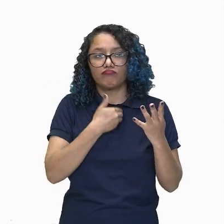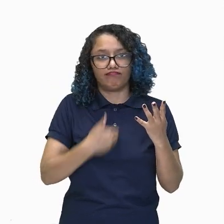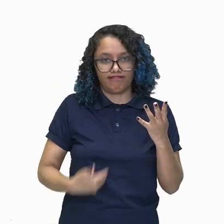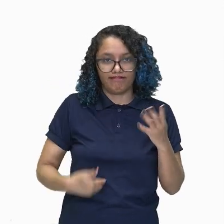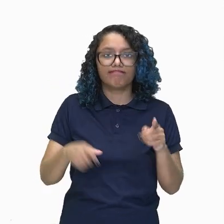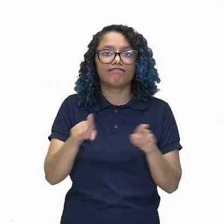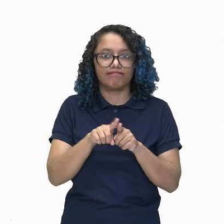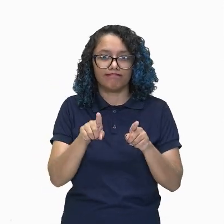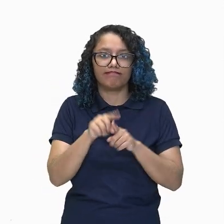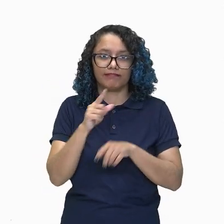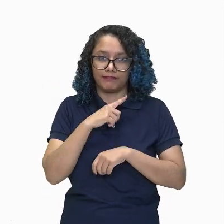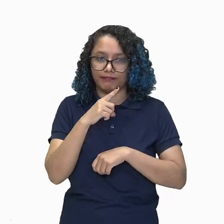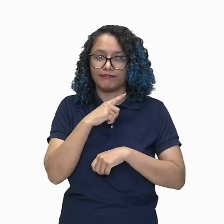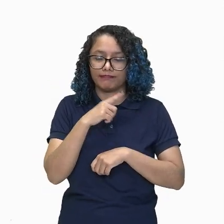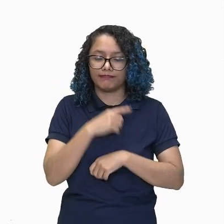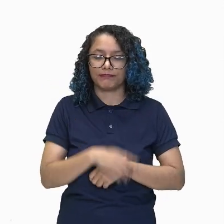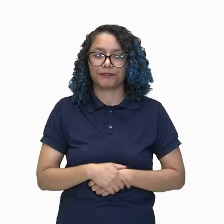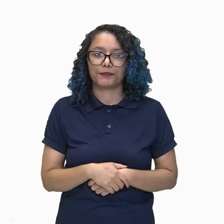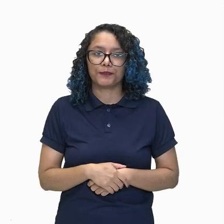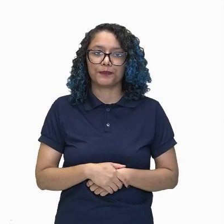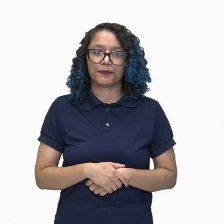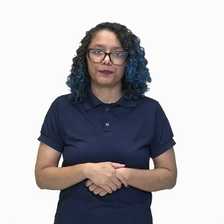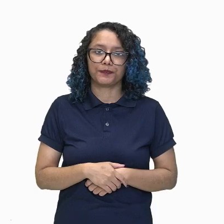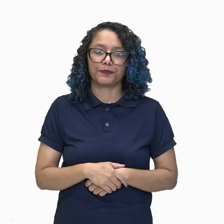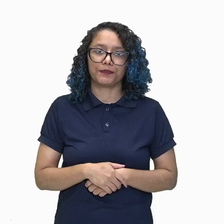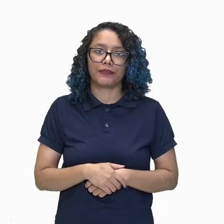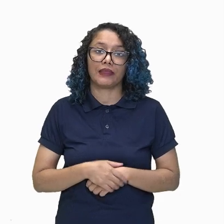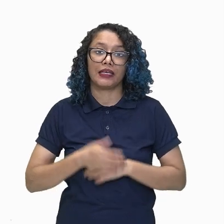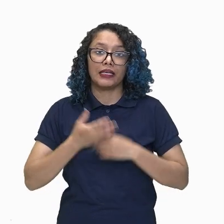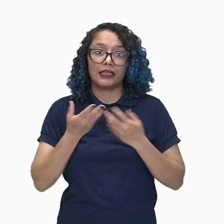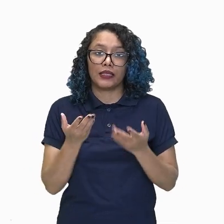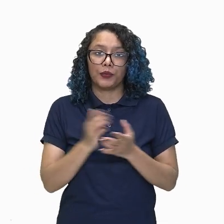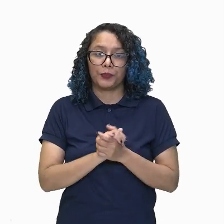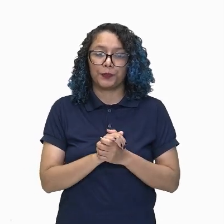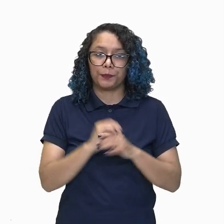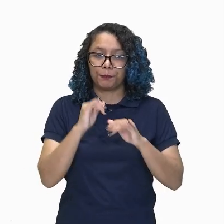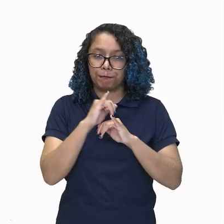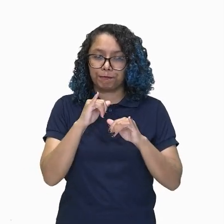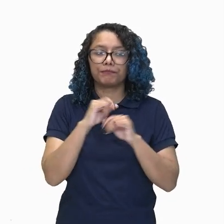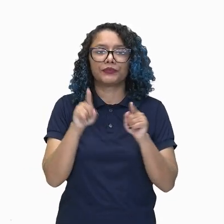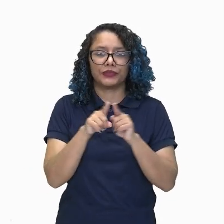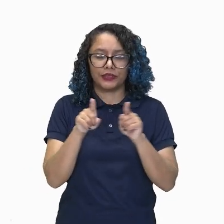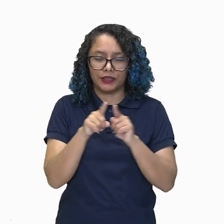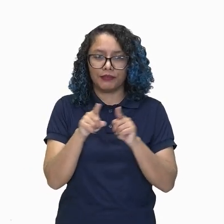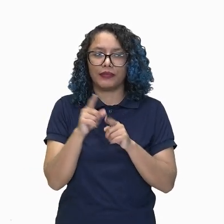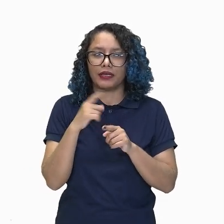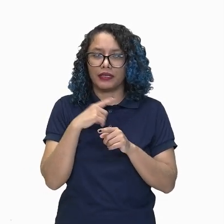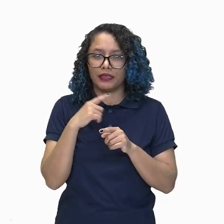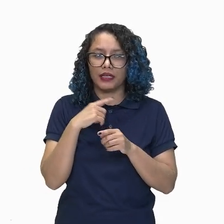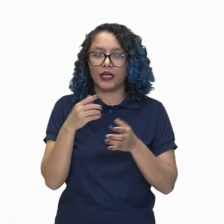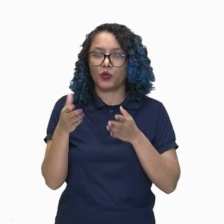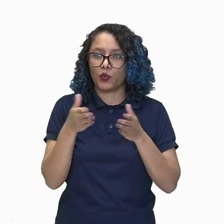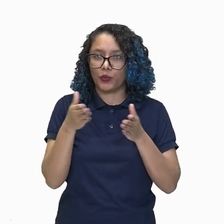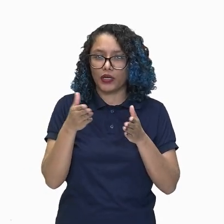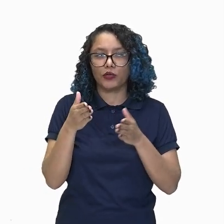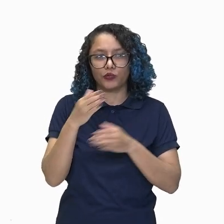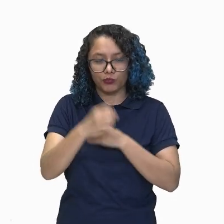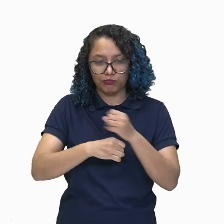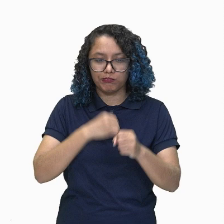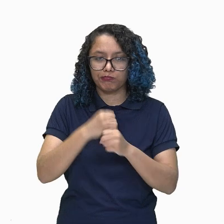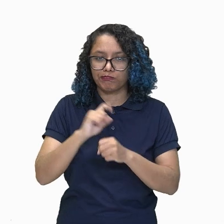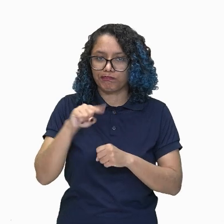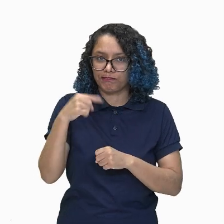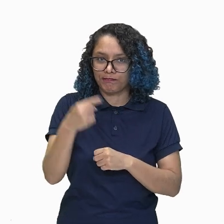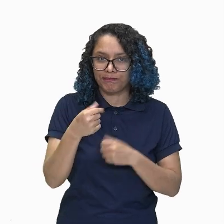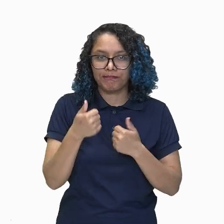governador. Então, a propaganda política ela vai estar muito presente no ano que vem.